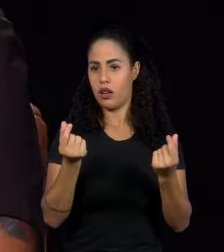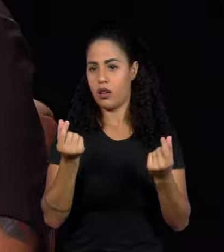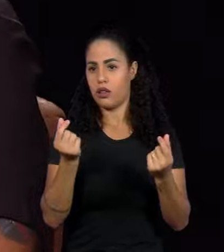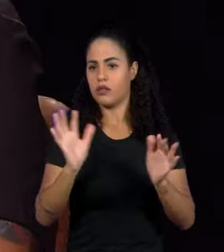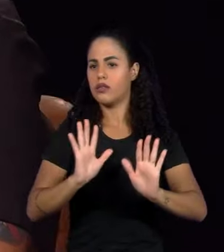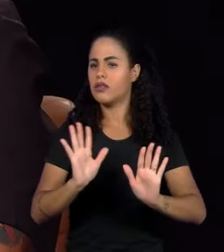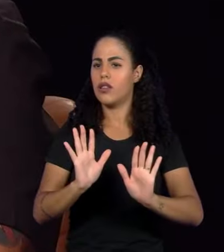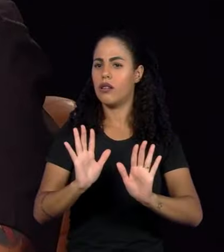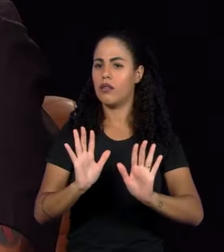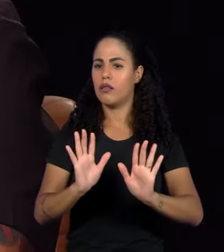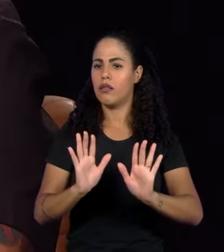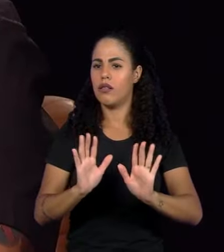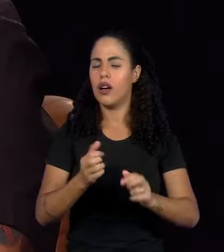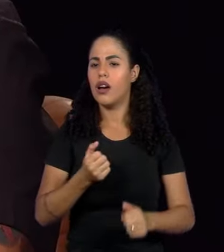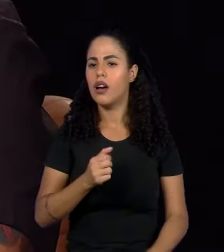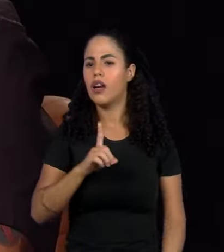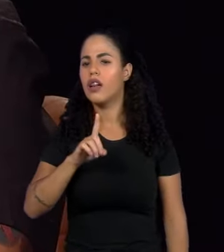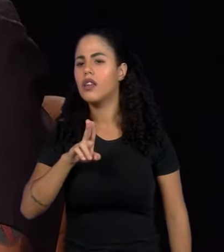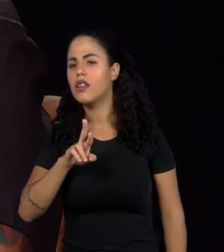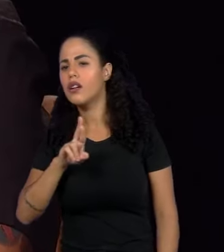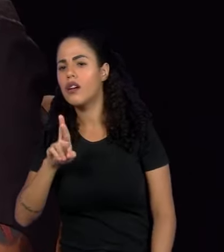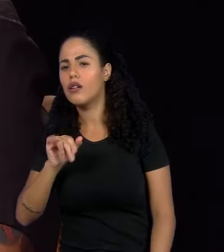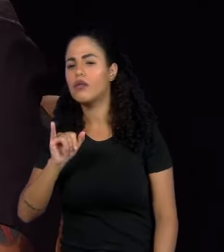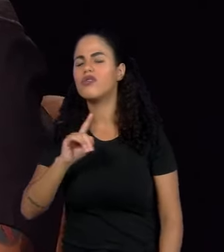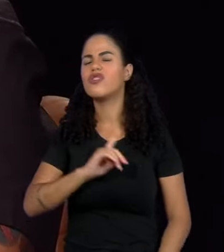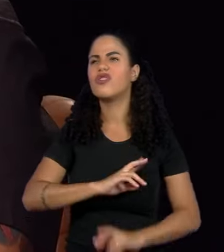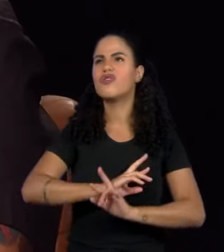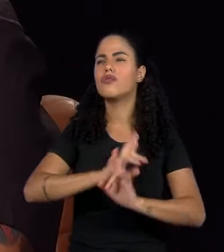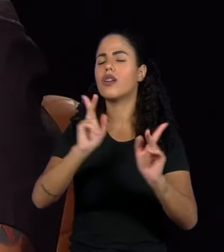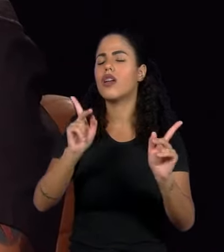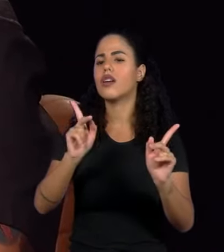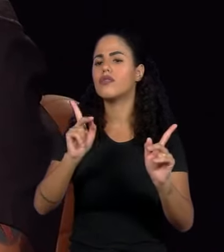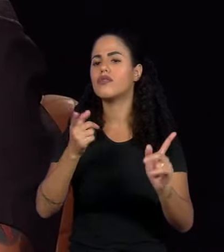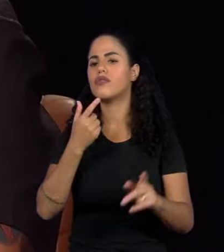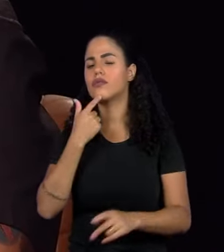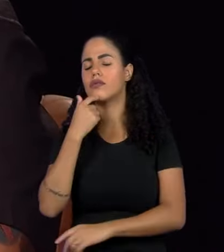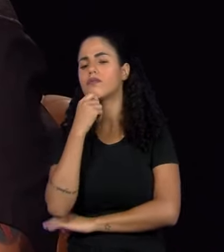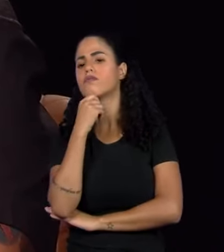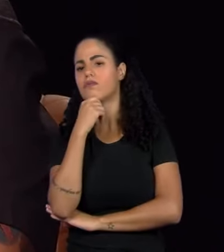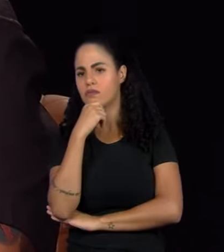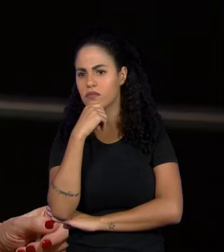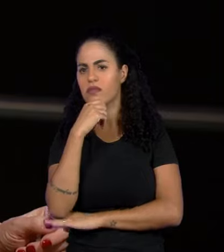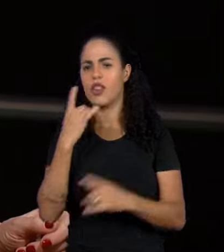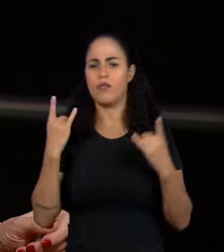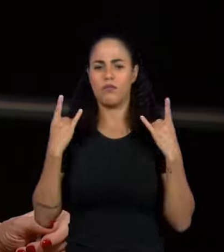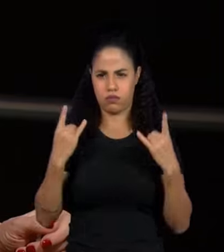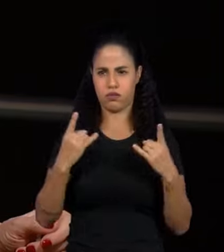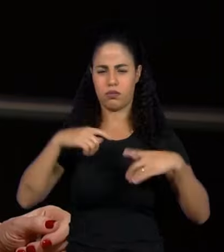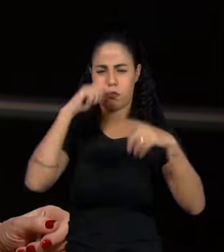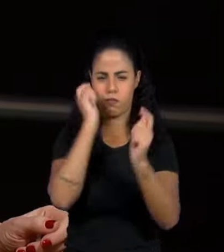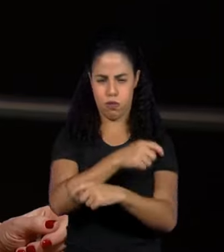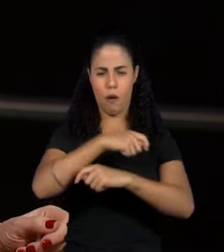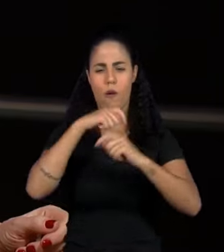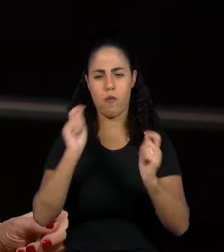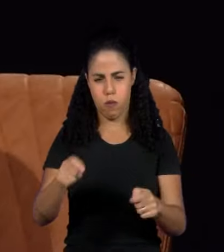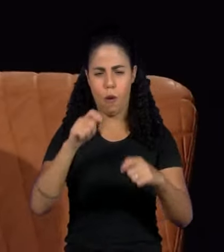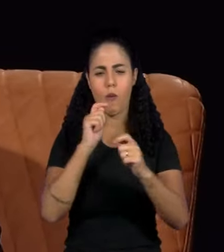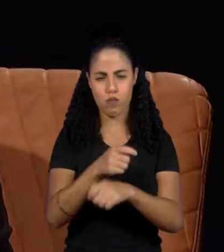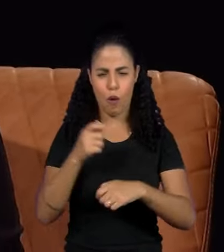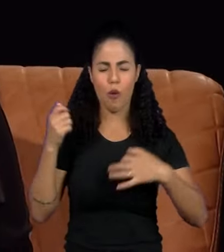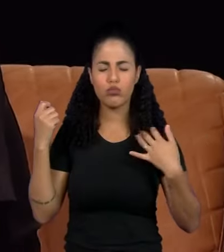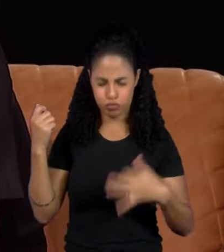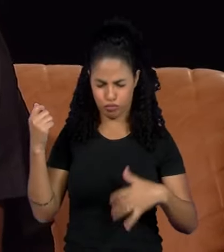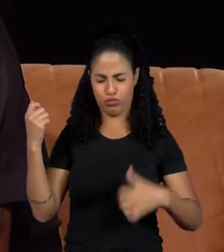The Who não, porque o The Who sempre foi uma banda incendiária e que literalmente quebrava tudo. Bateria, guitarra no palco, era uma